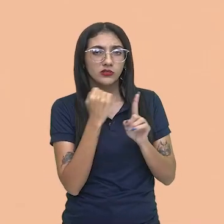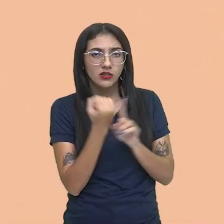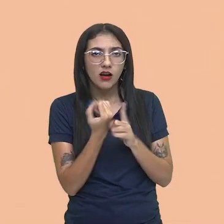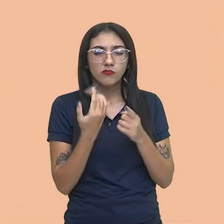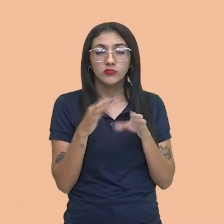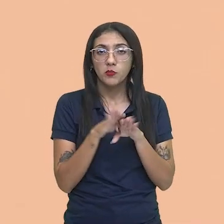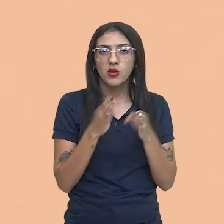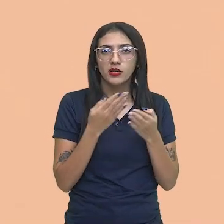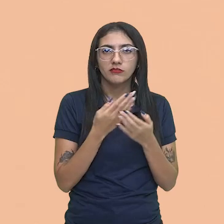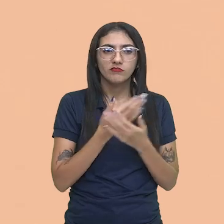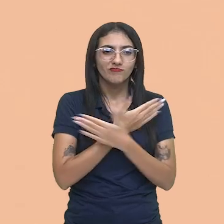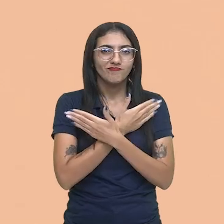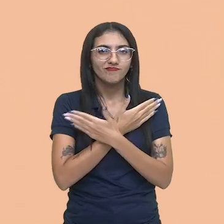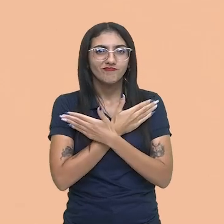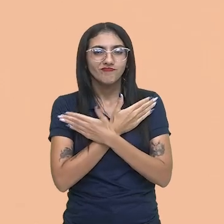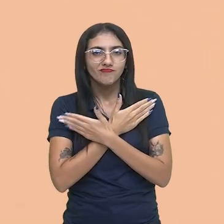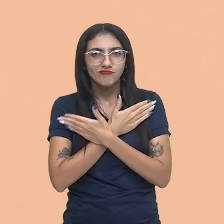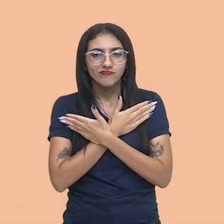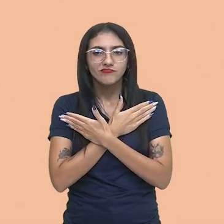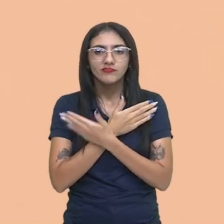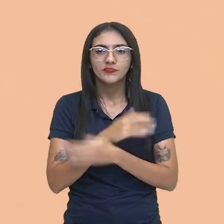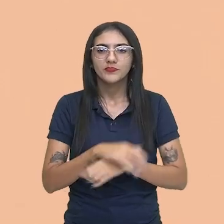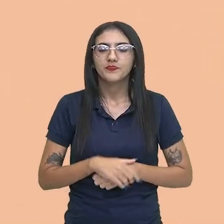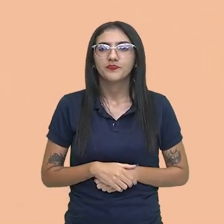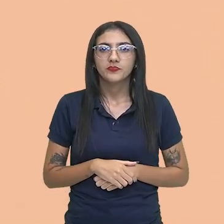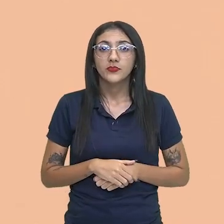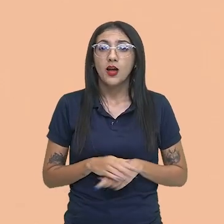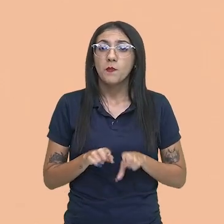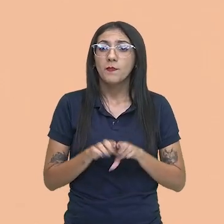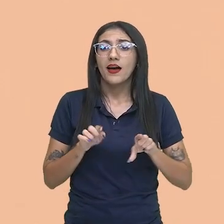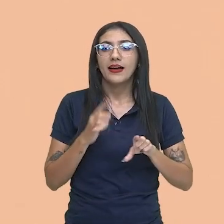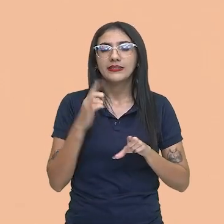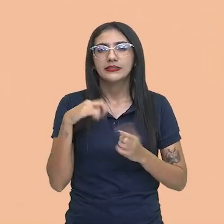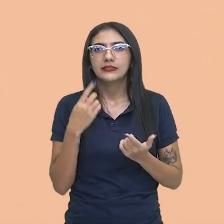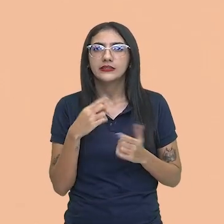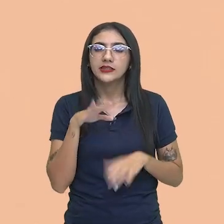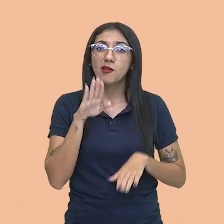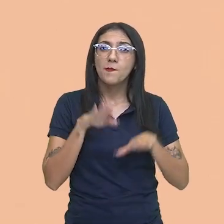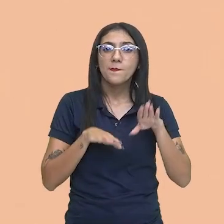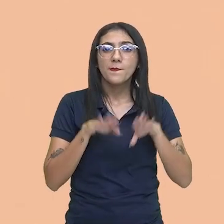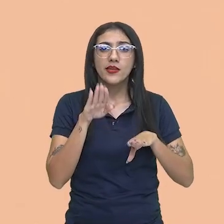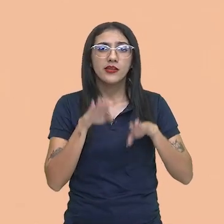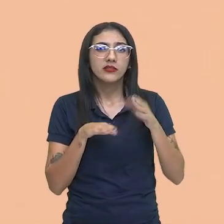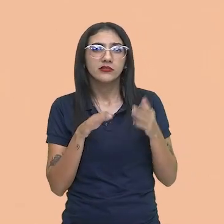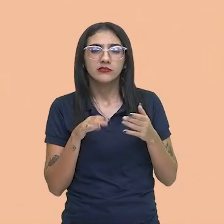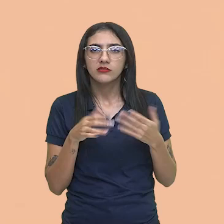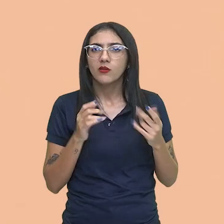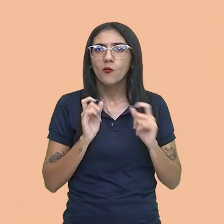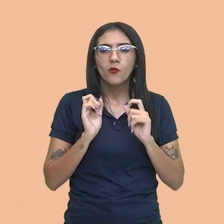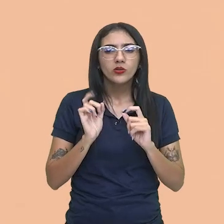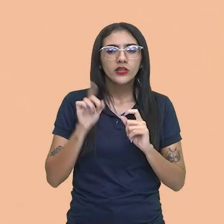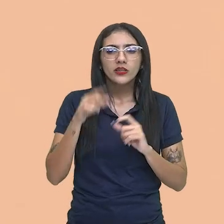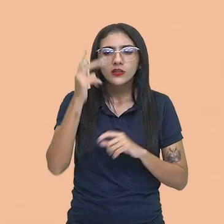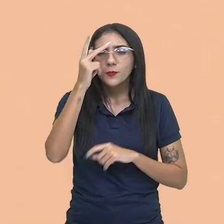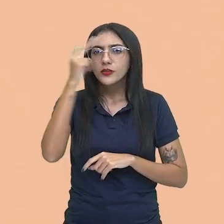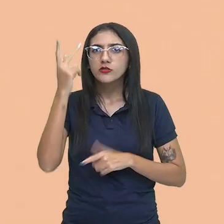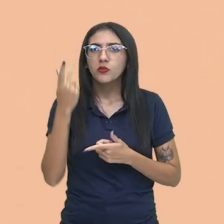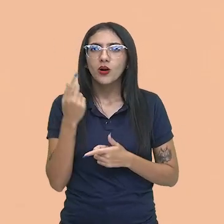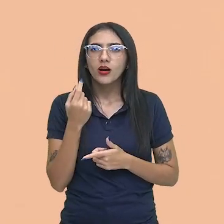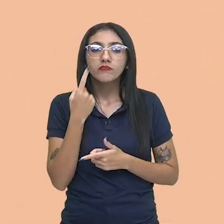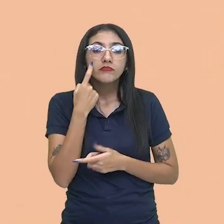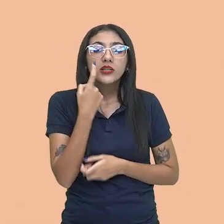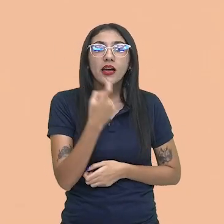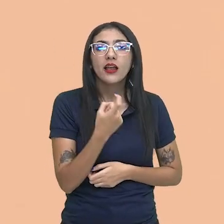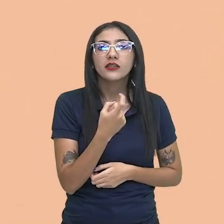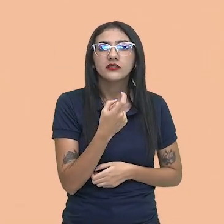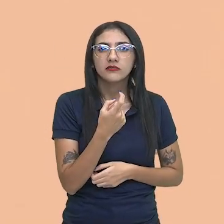encontrar ali o desemprego, mas isso vai variar muito do que aquela pessoa ela está indo em busca, né,